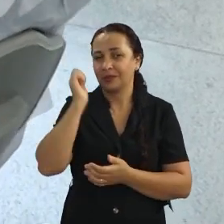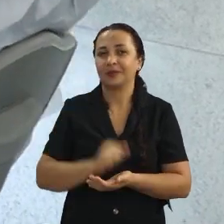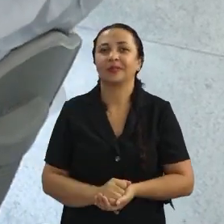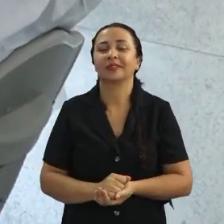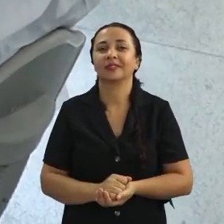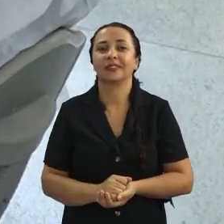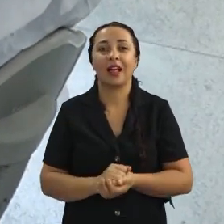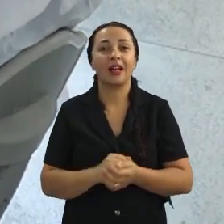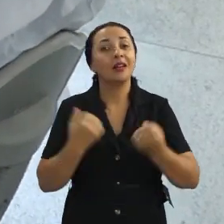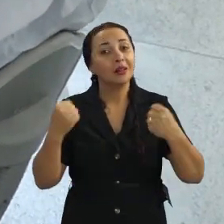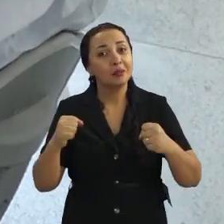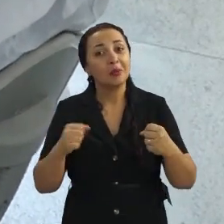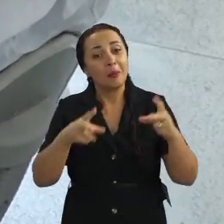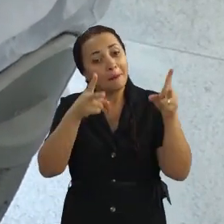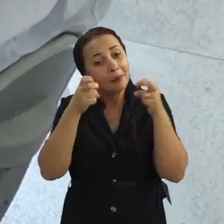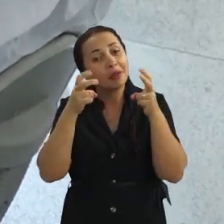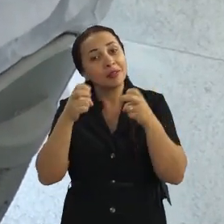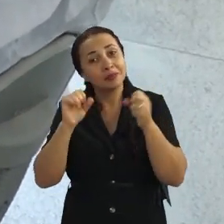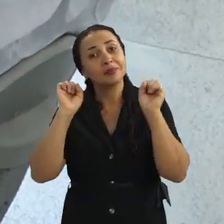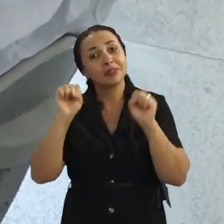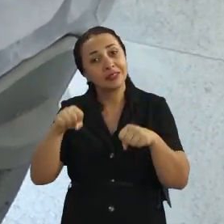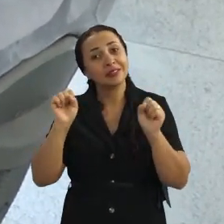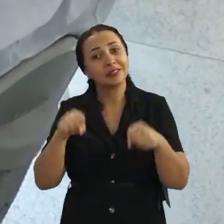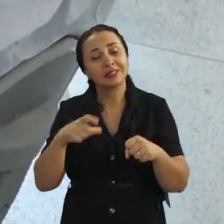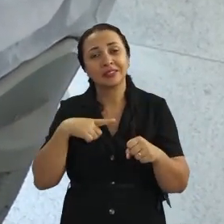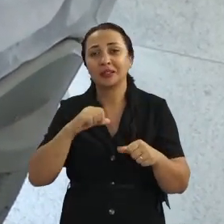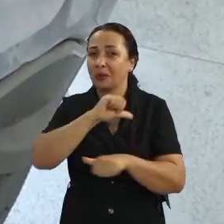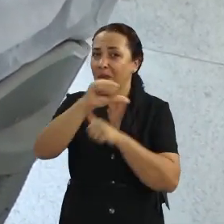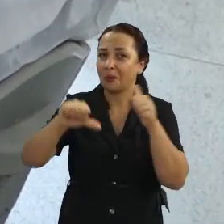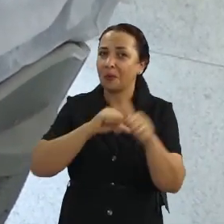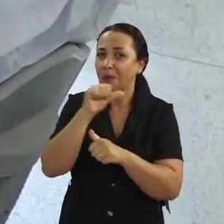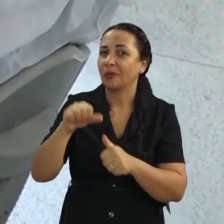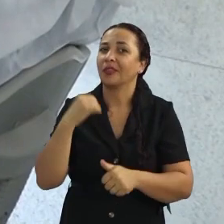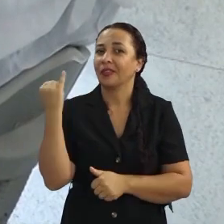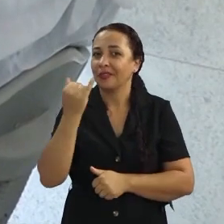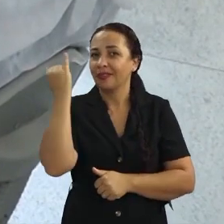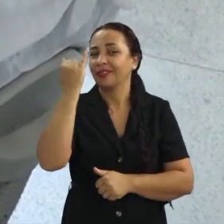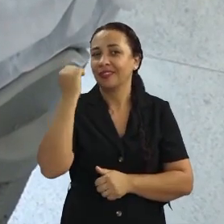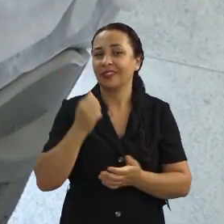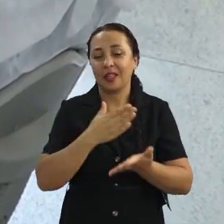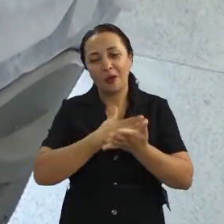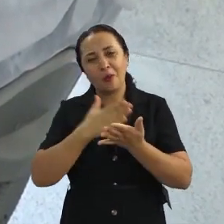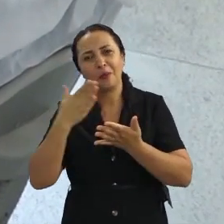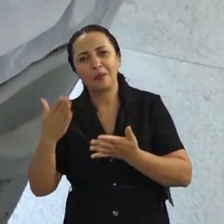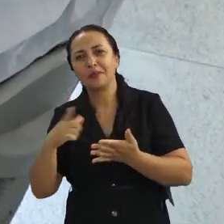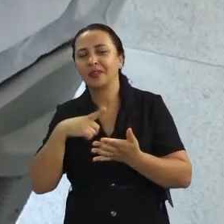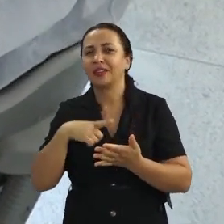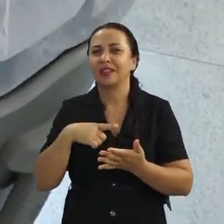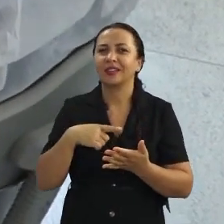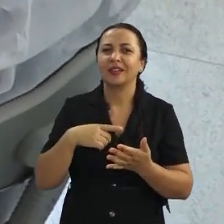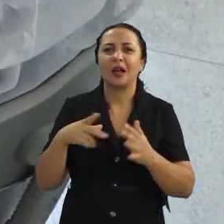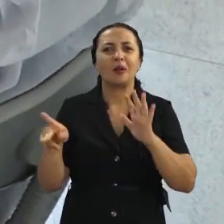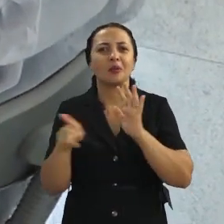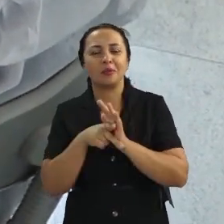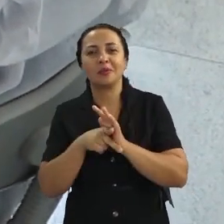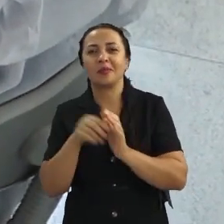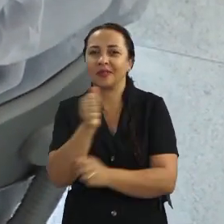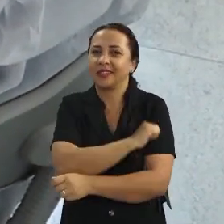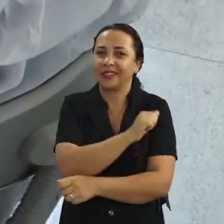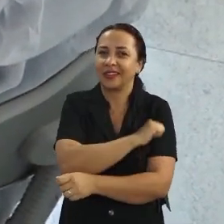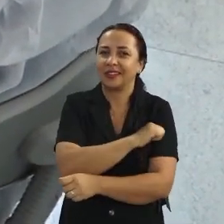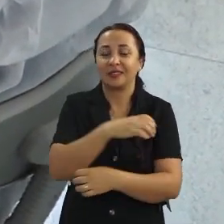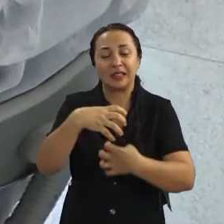pessoas e é possível perceber que de fato há uma mudança significante é tanto que logo no início Tinha alguns